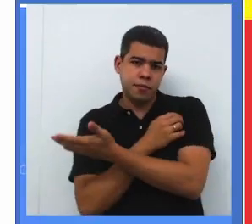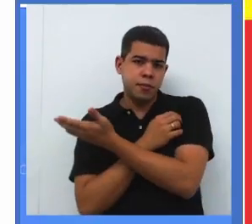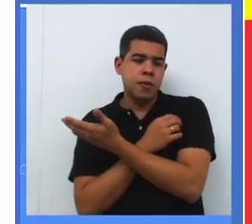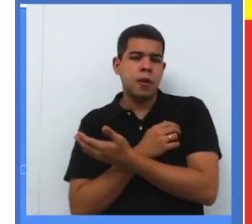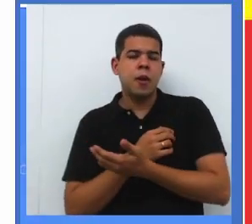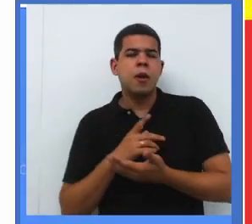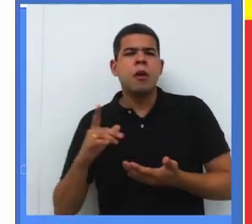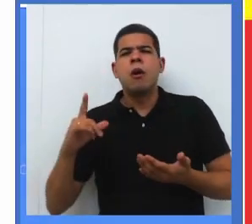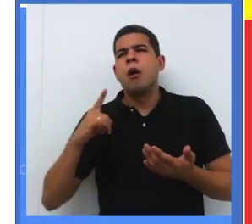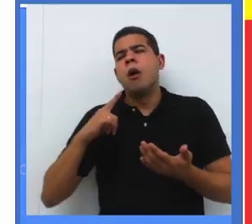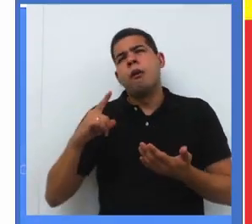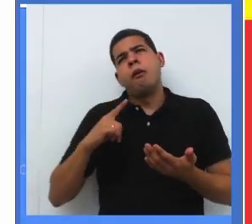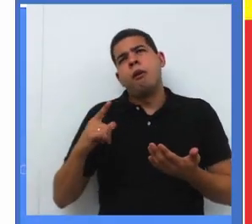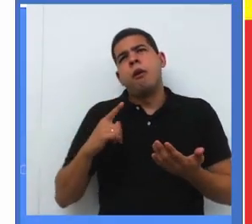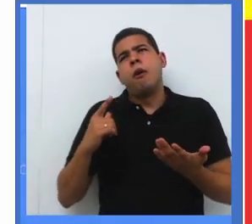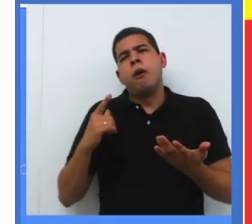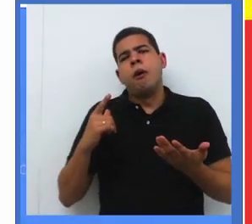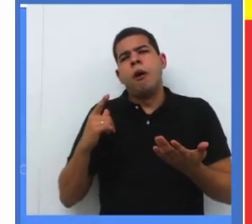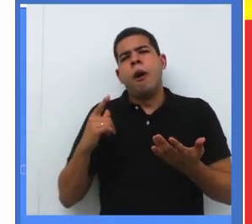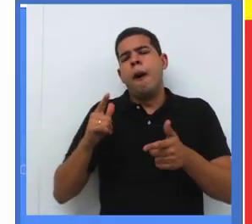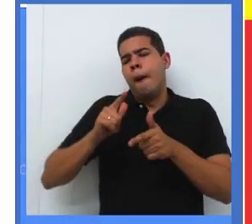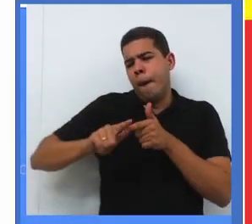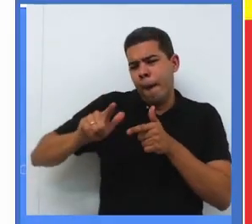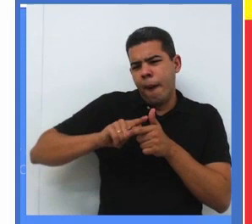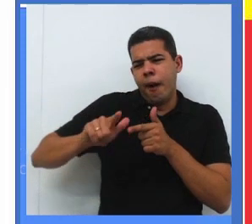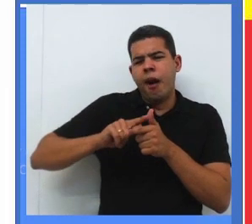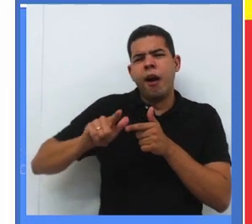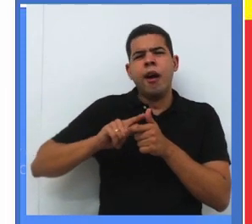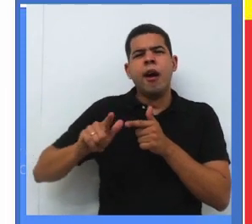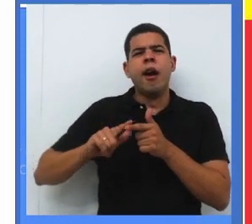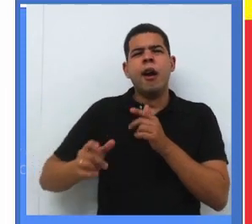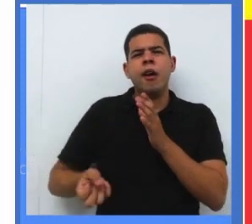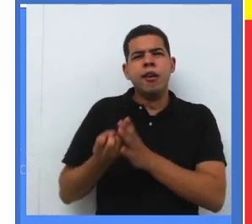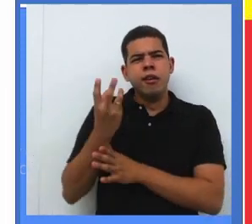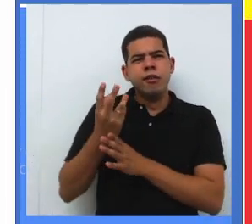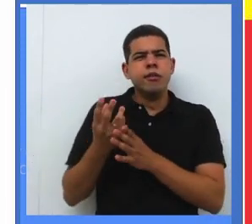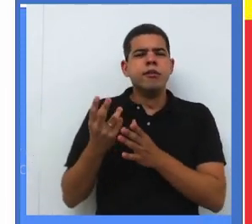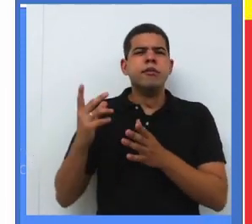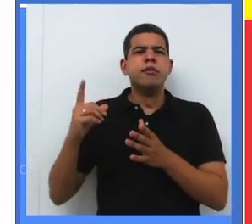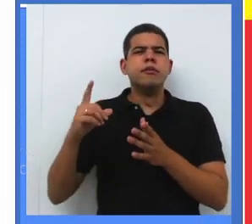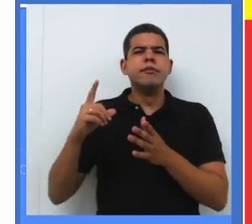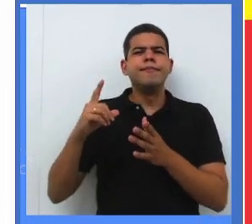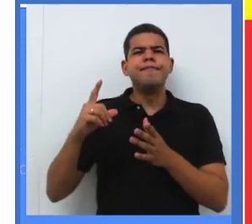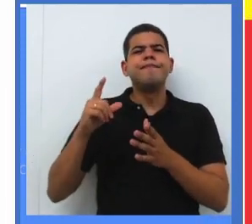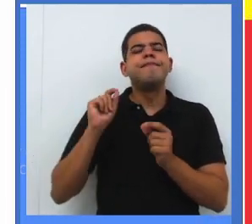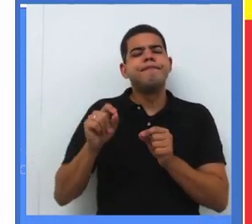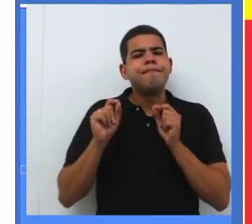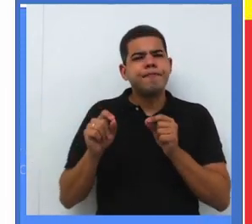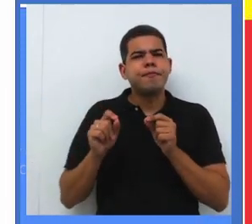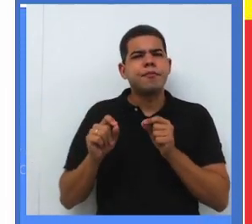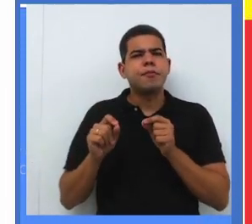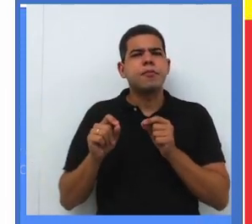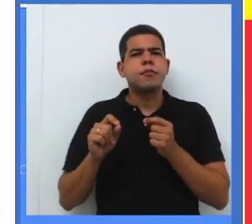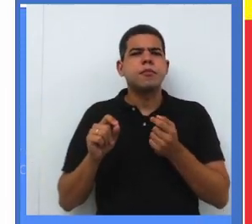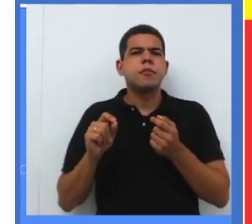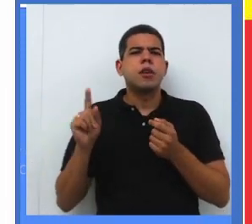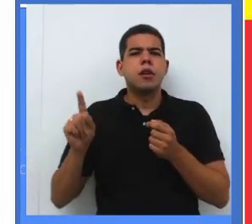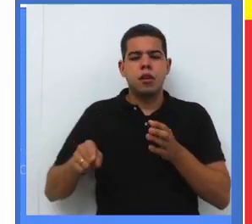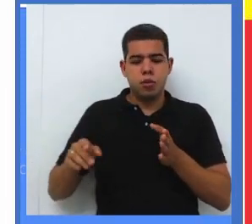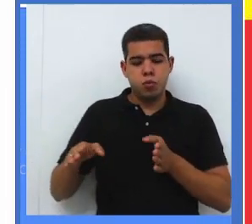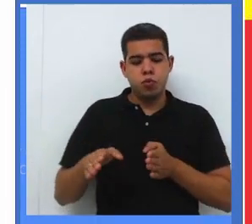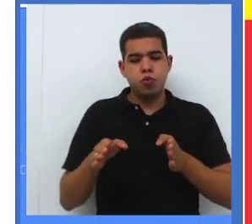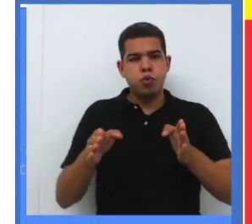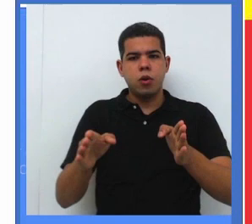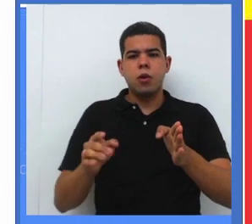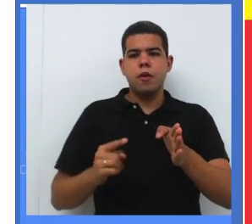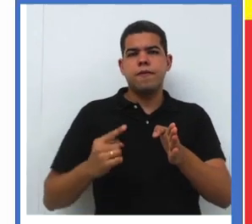exemplo, nós temos o problema que foi gerado por um mau uso daquele